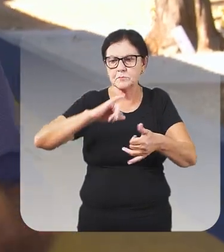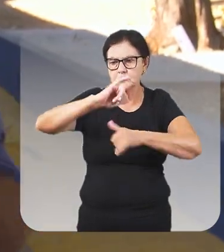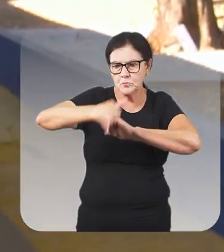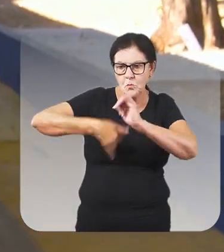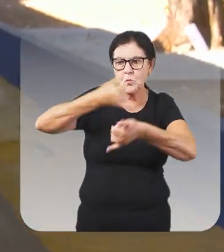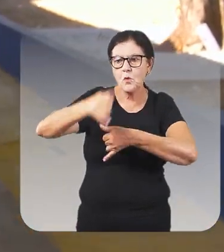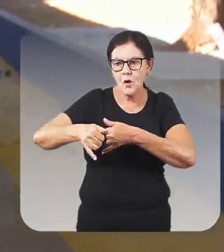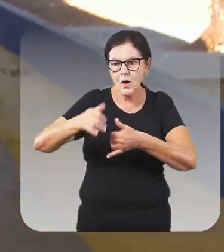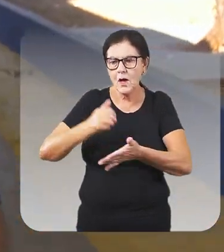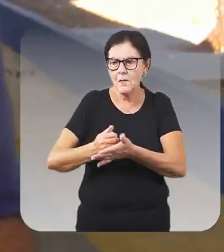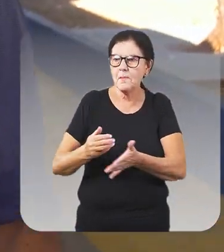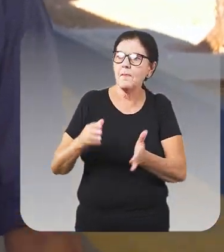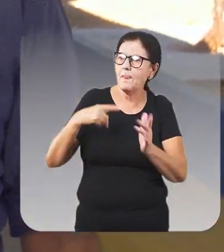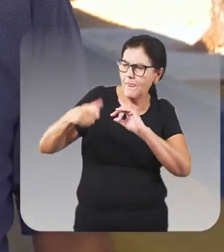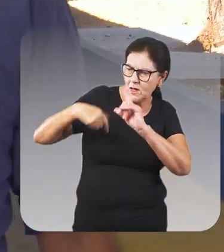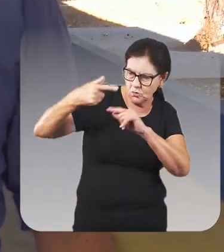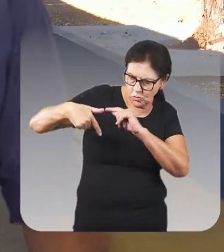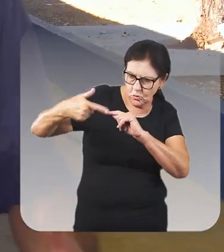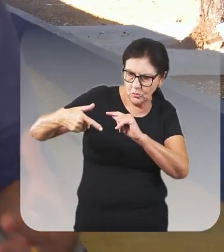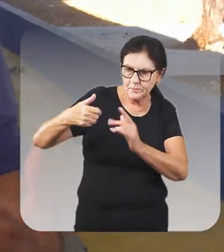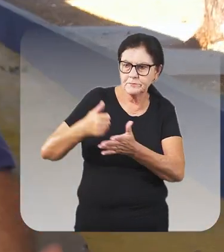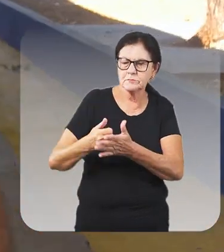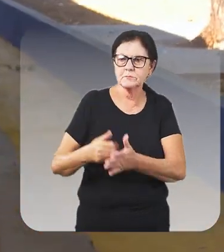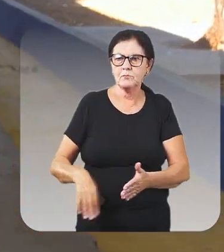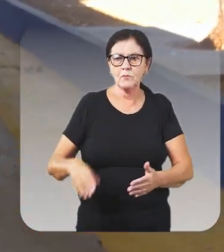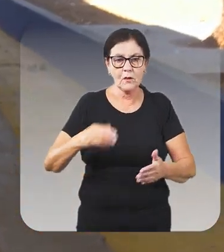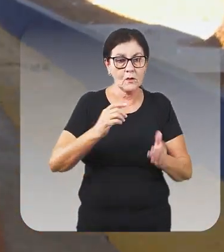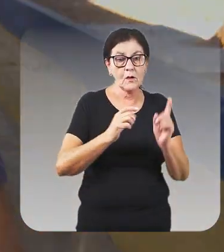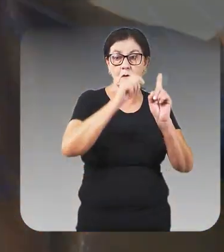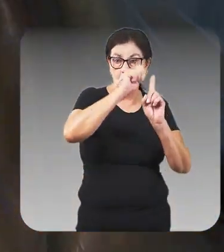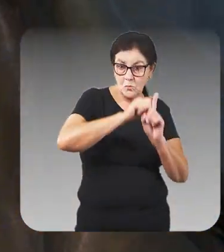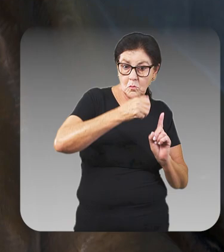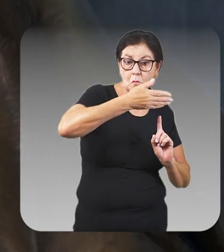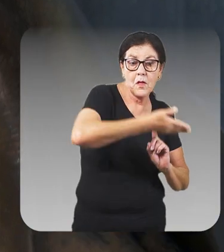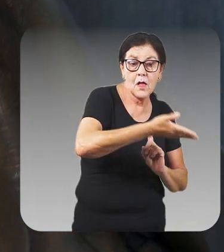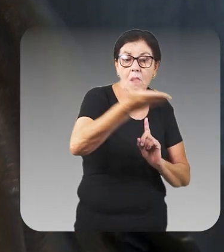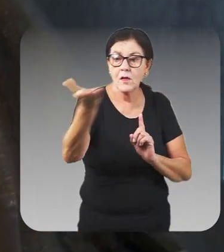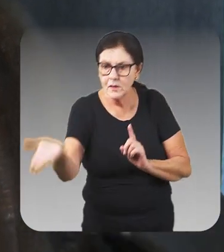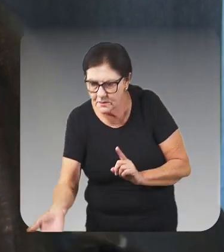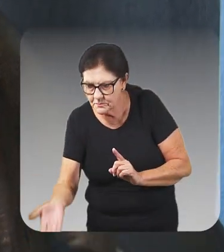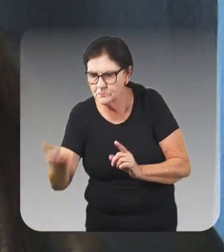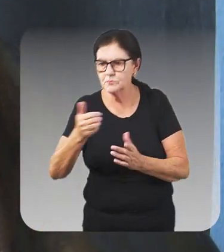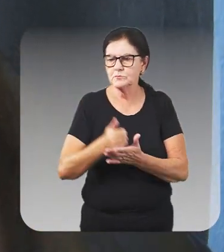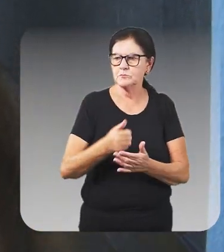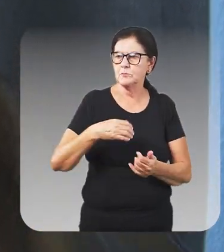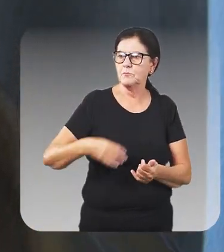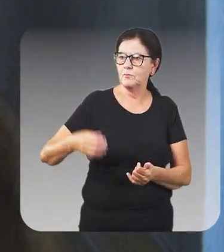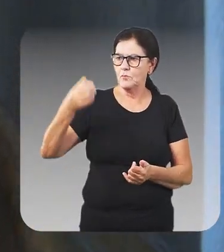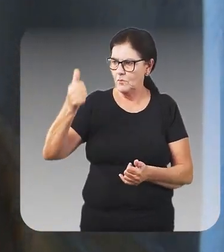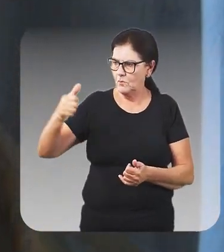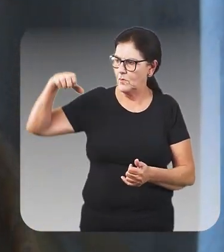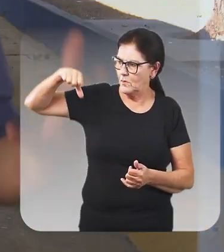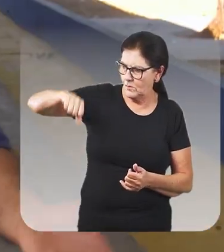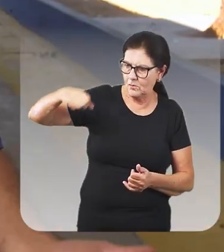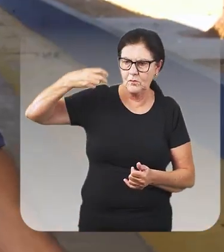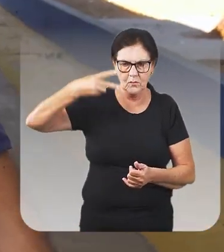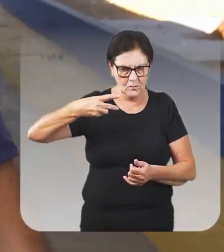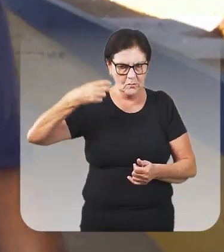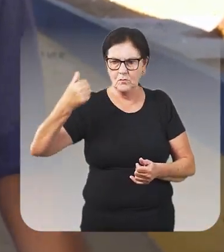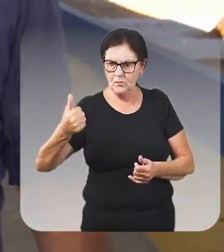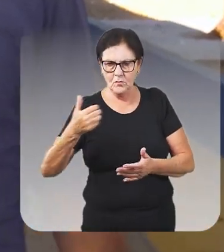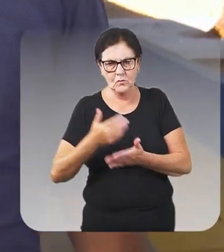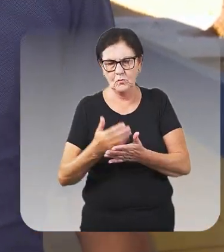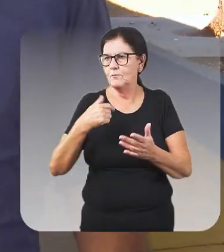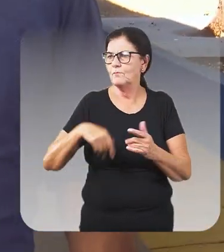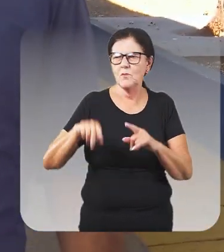época, munícipes e moradores locais resolveram mudar o nome da escola para a Escola Newton Prado, homenageando o herói do Forte